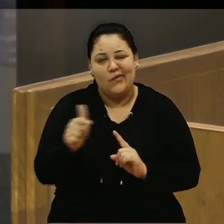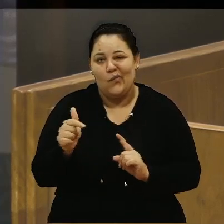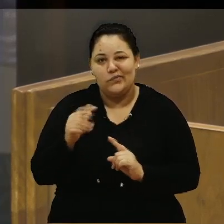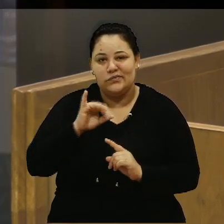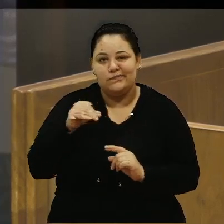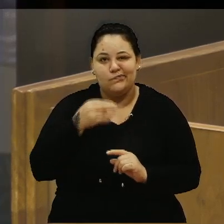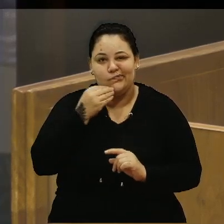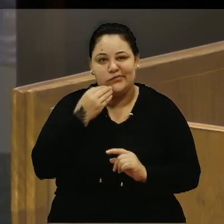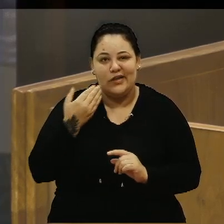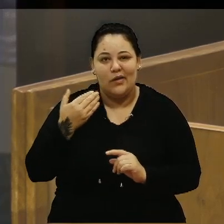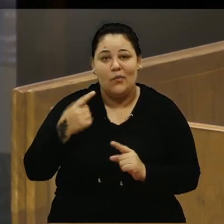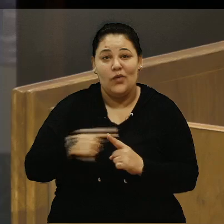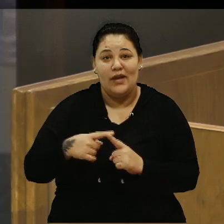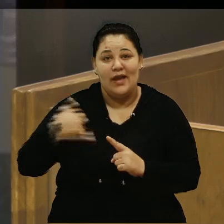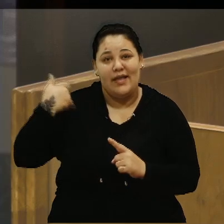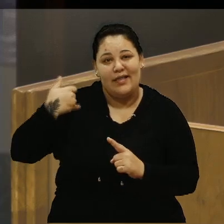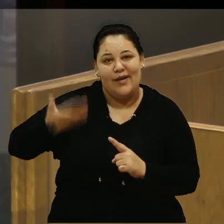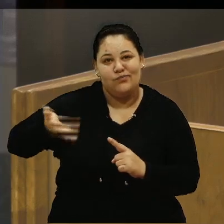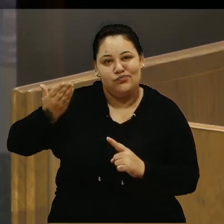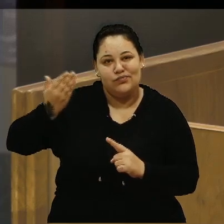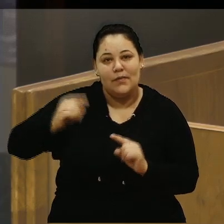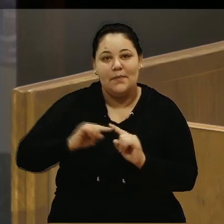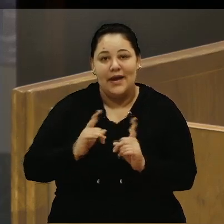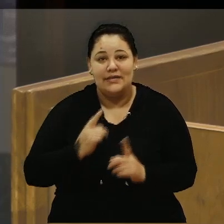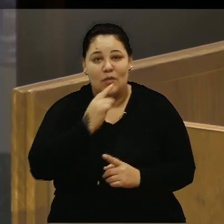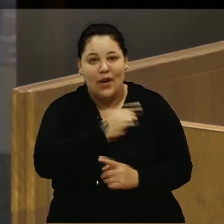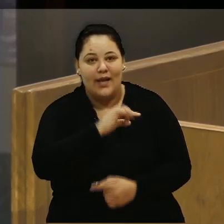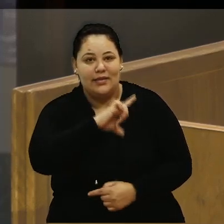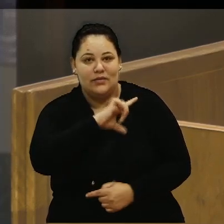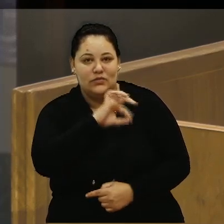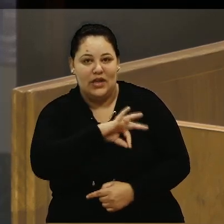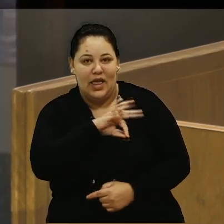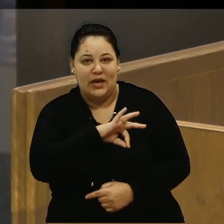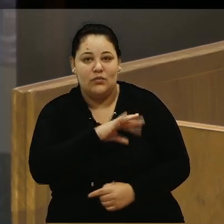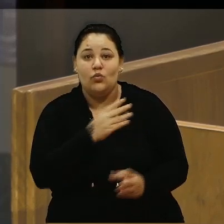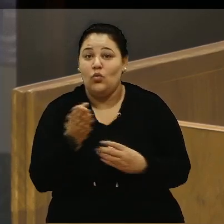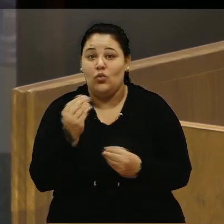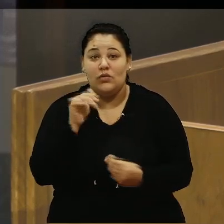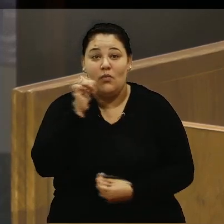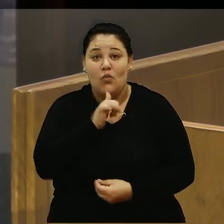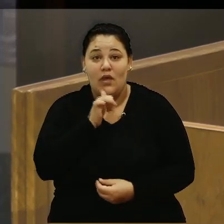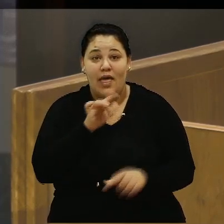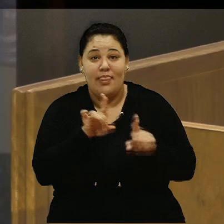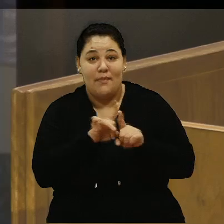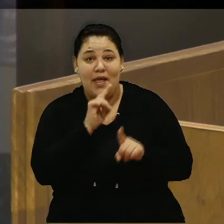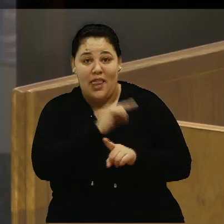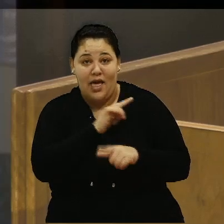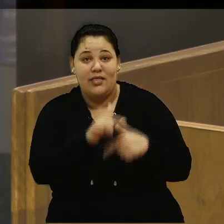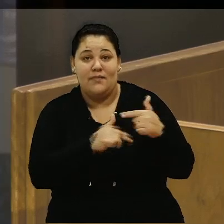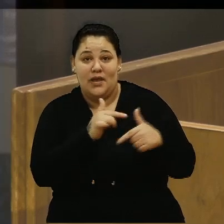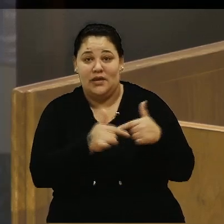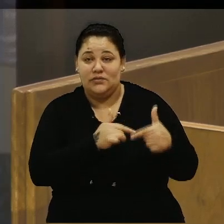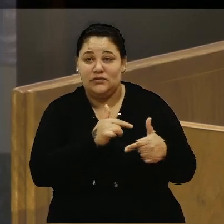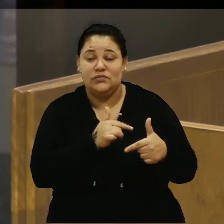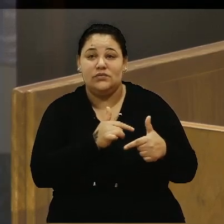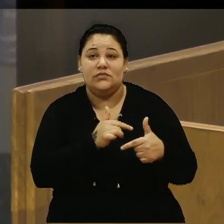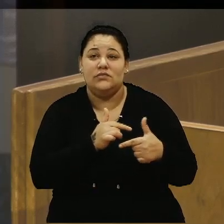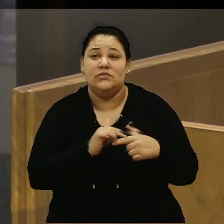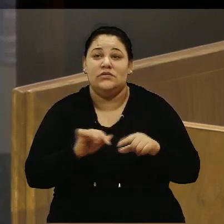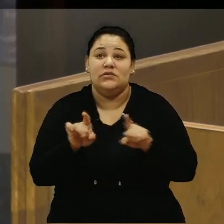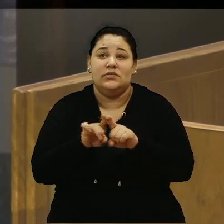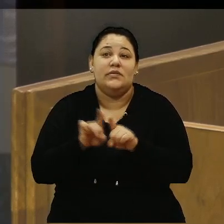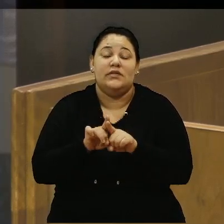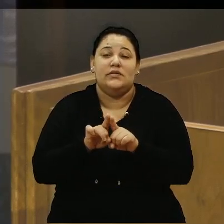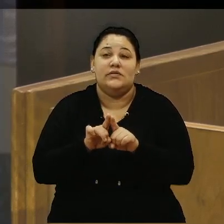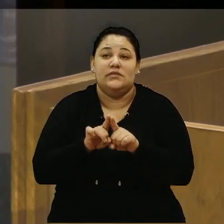oportunidades, mas estão lá sendo remunerados. Muitas mulheres também lá trabalhando. E também a questão